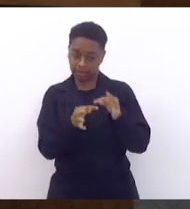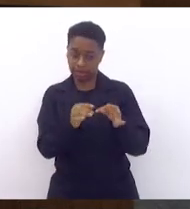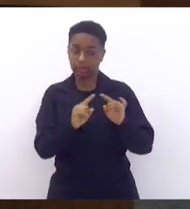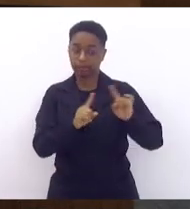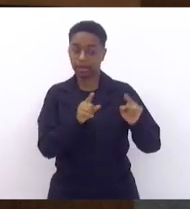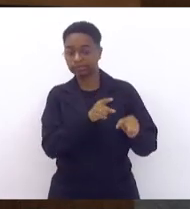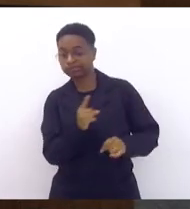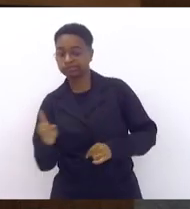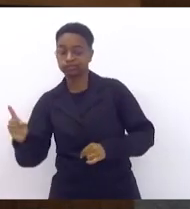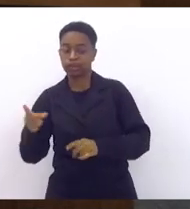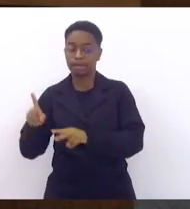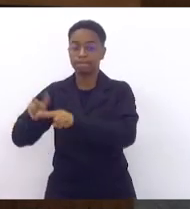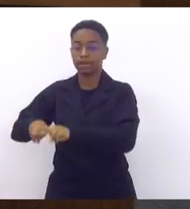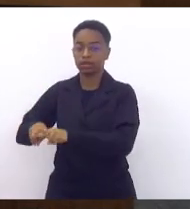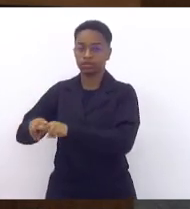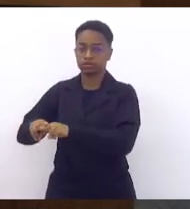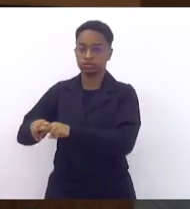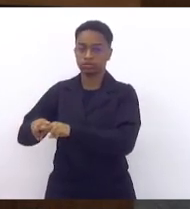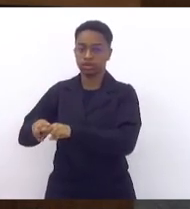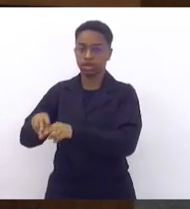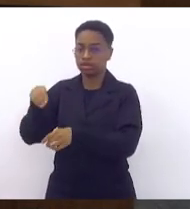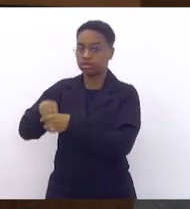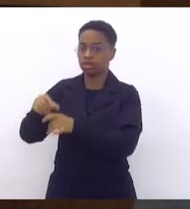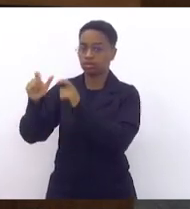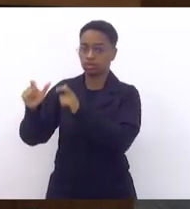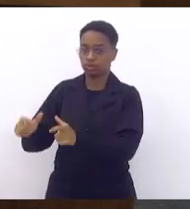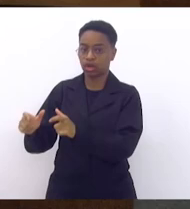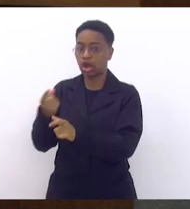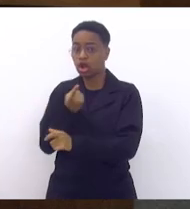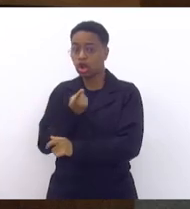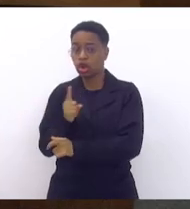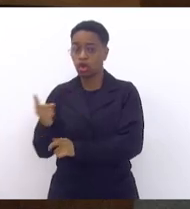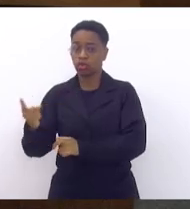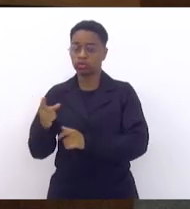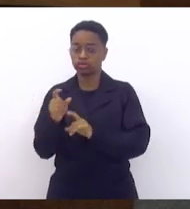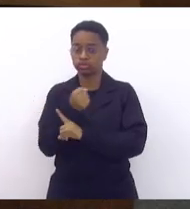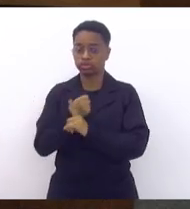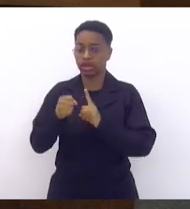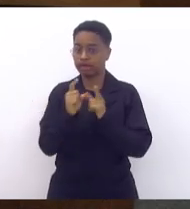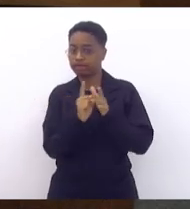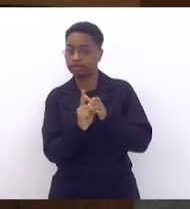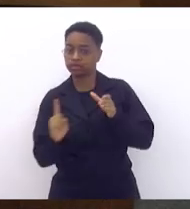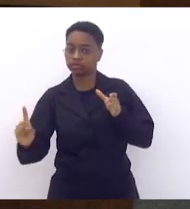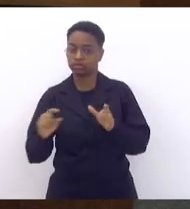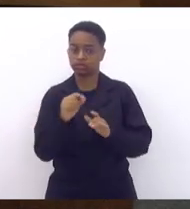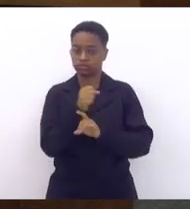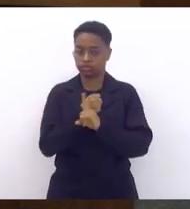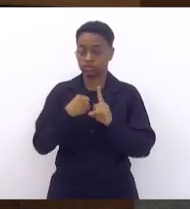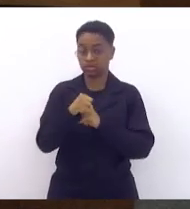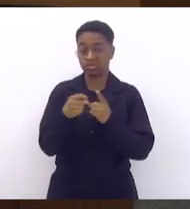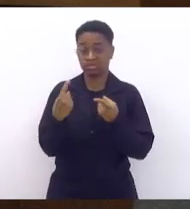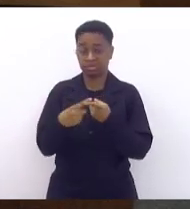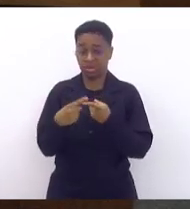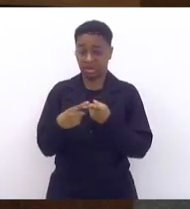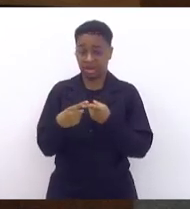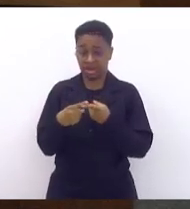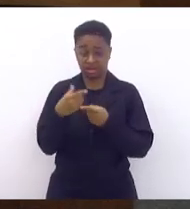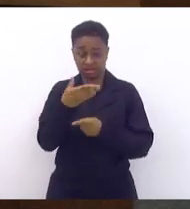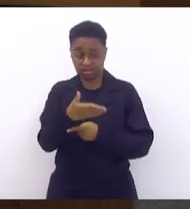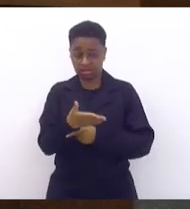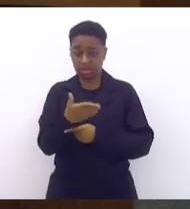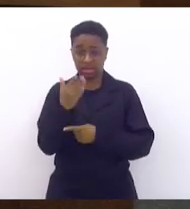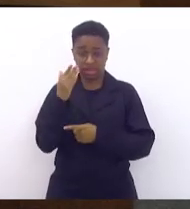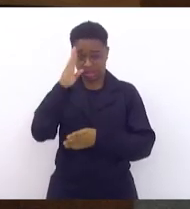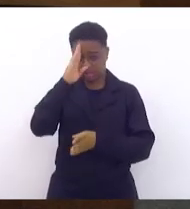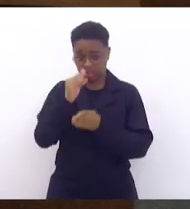ela precisa estar internada longe da sociedade. Esse princípio de que, para tratar,